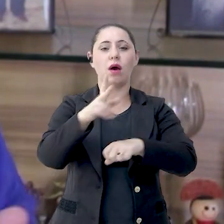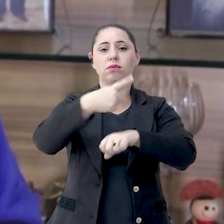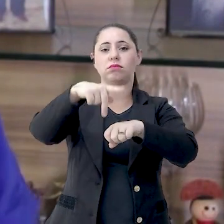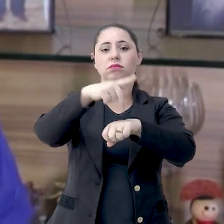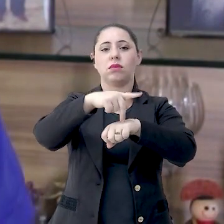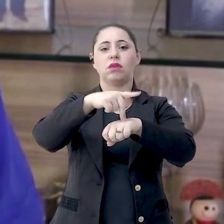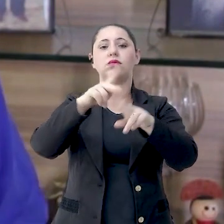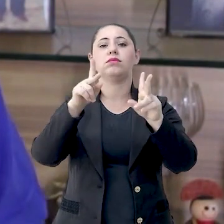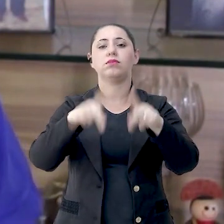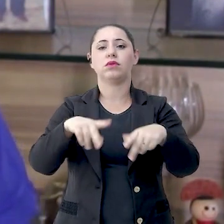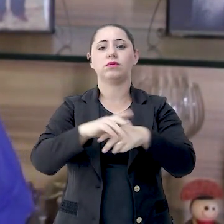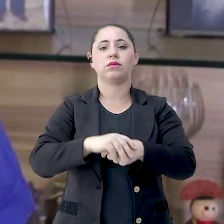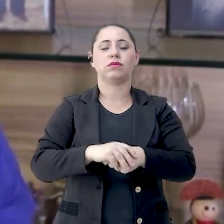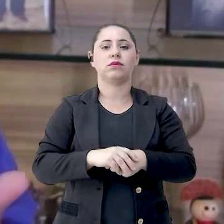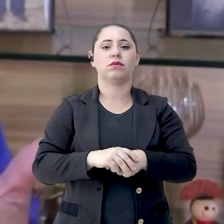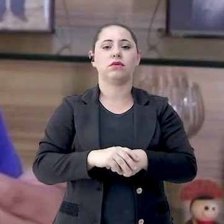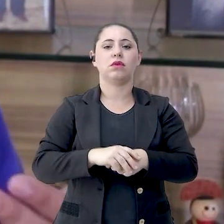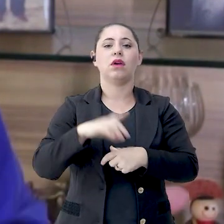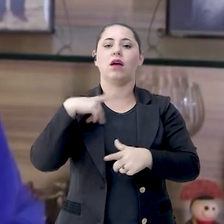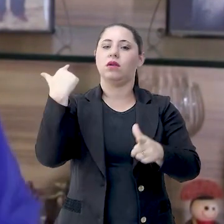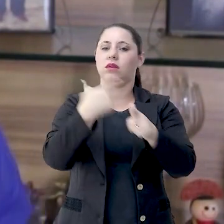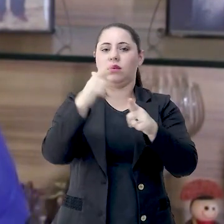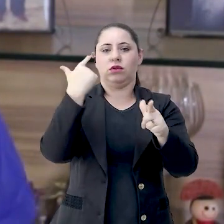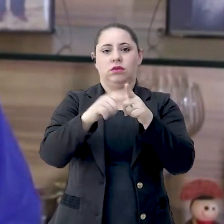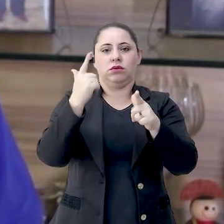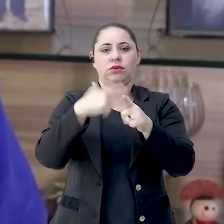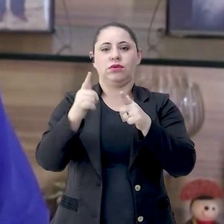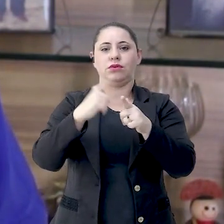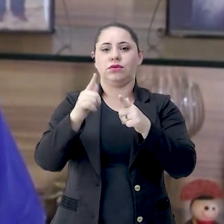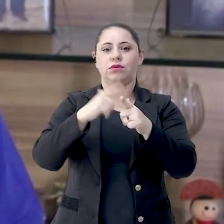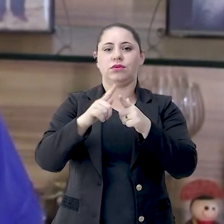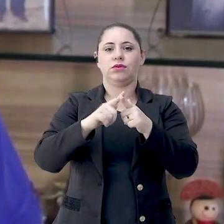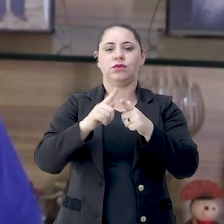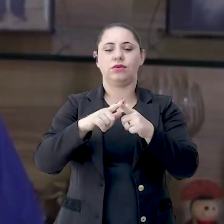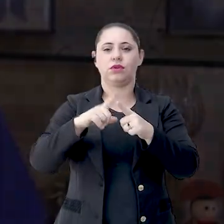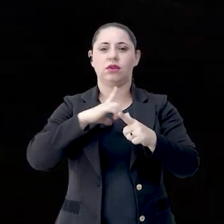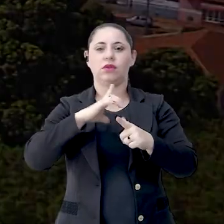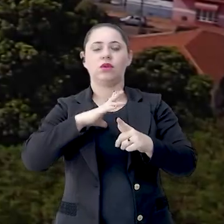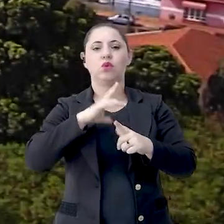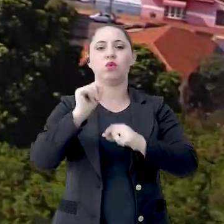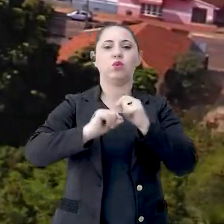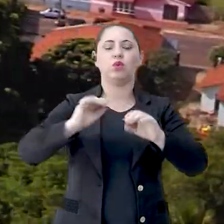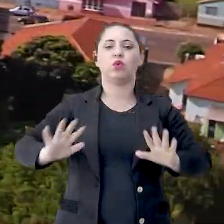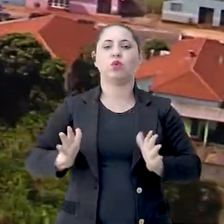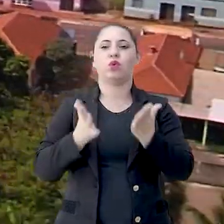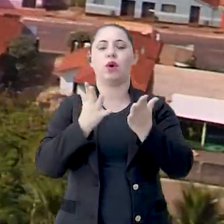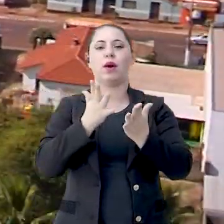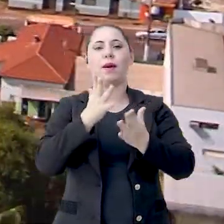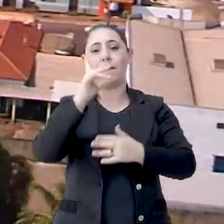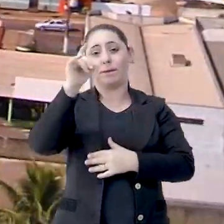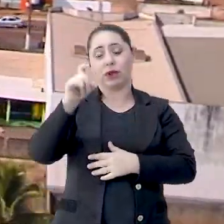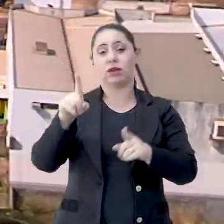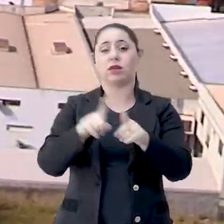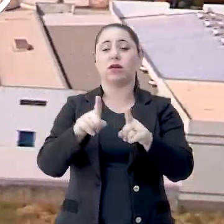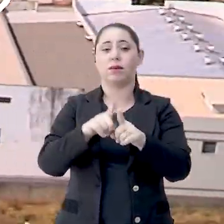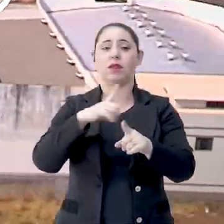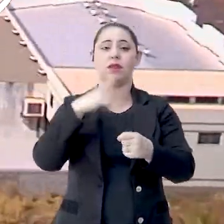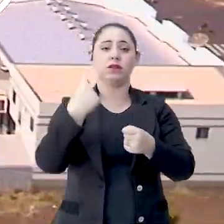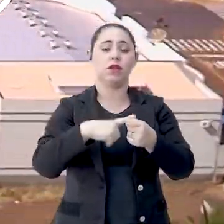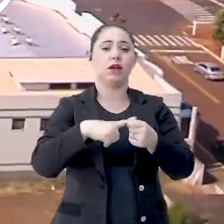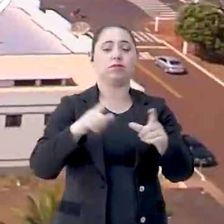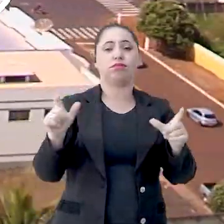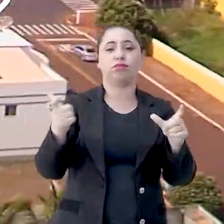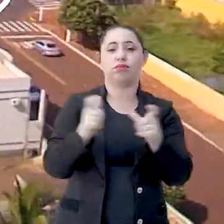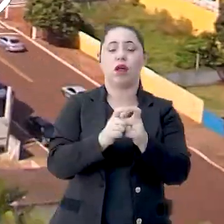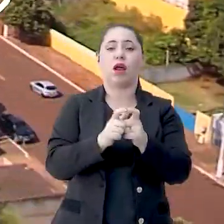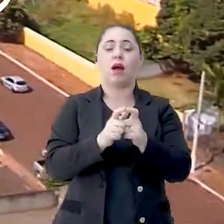ambiente menos hostil, mais clara, com infraestrutura urbana melhor e um transporte público de qualidade. Maracaju é um município do estado que